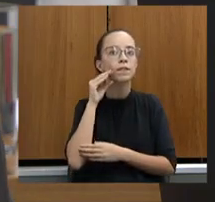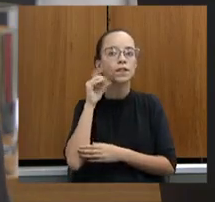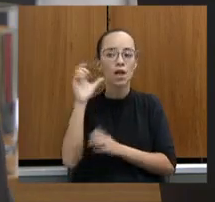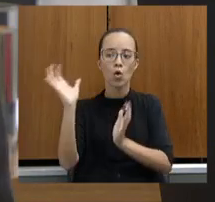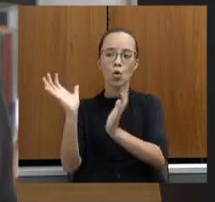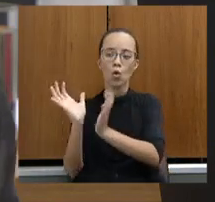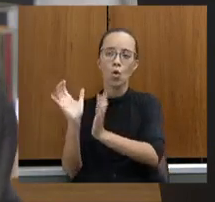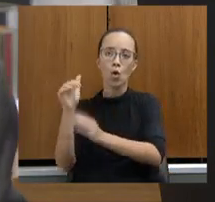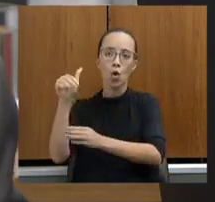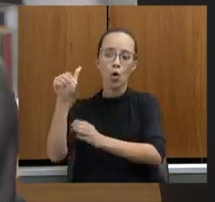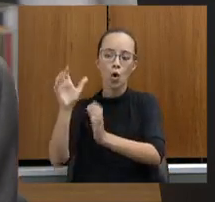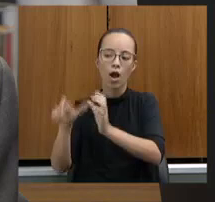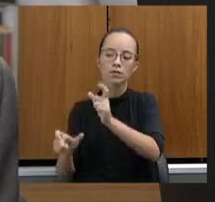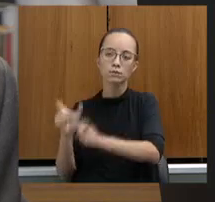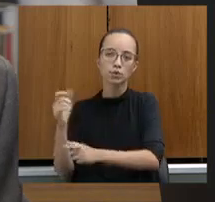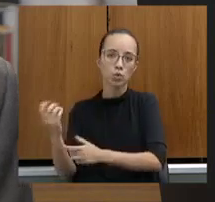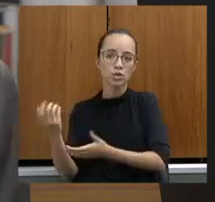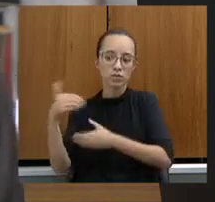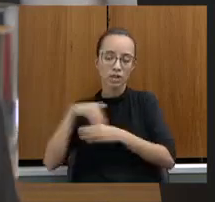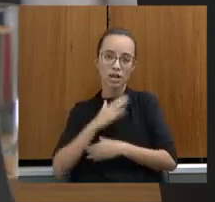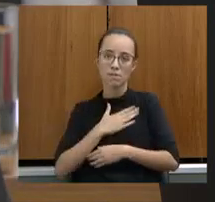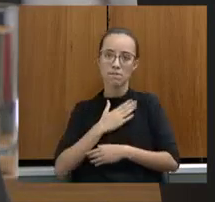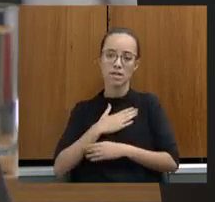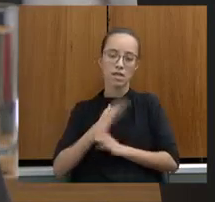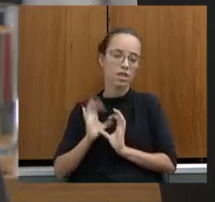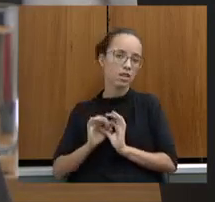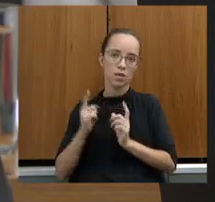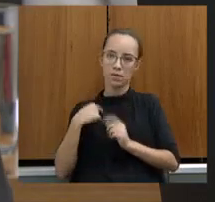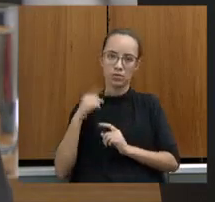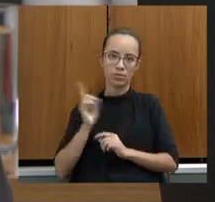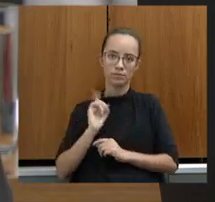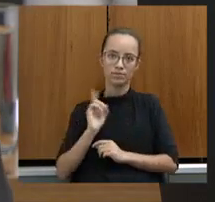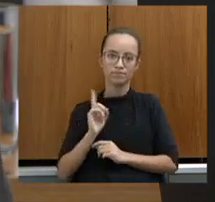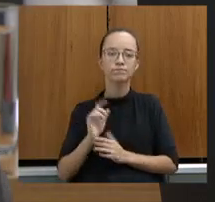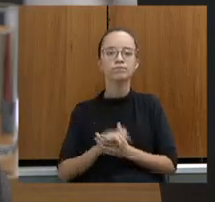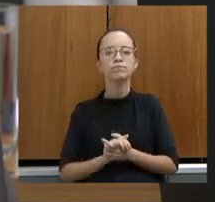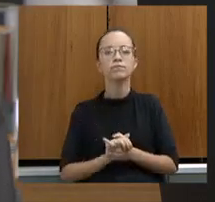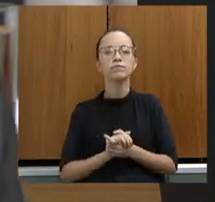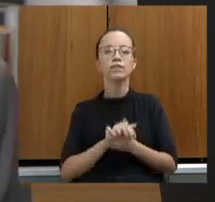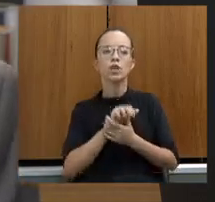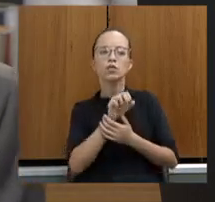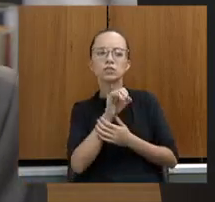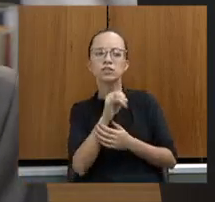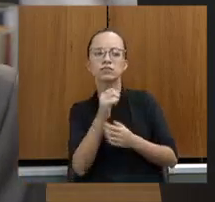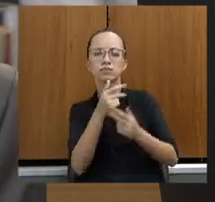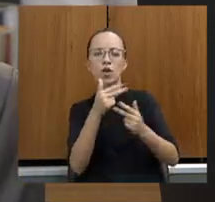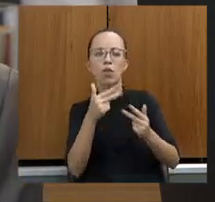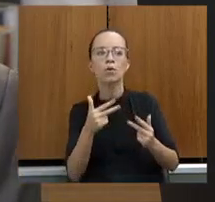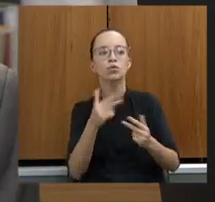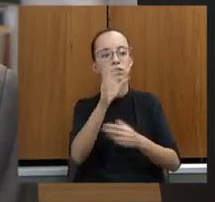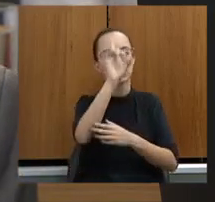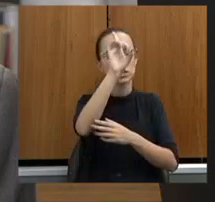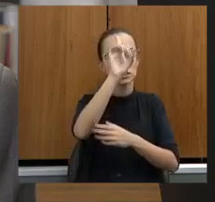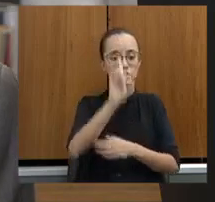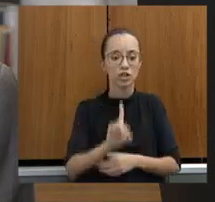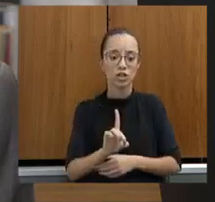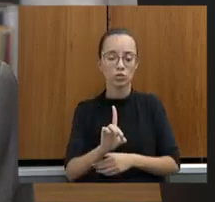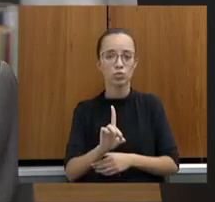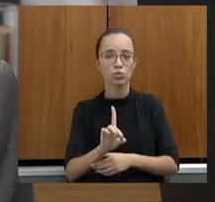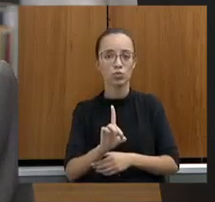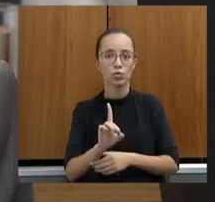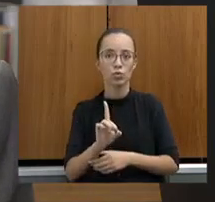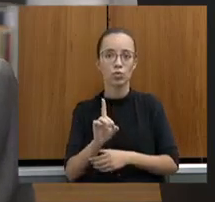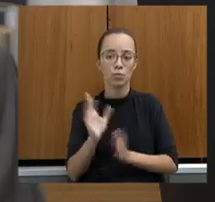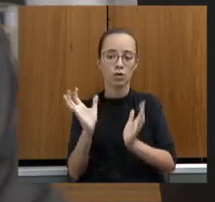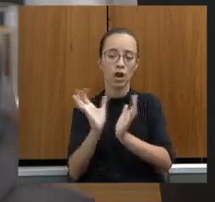mas se o governo encontrar um mecanismo mas condizente com a realidade que respeita os direitos dos Servidores